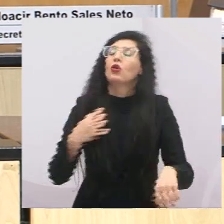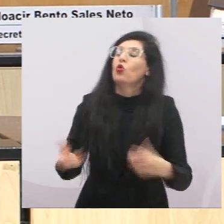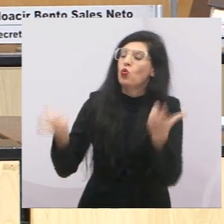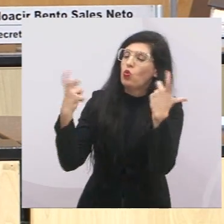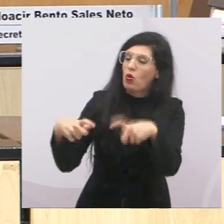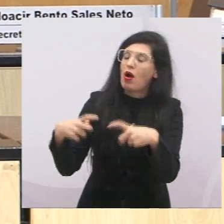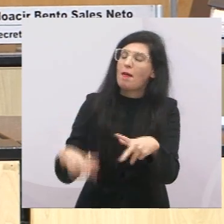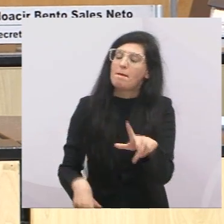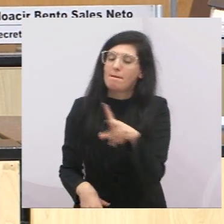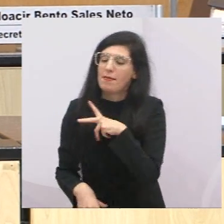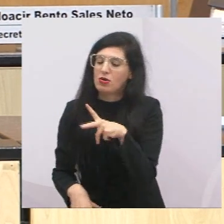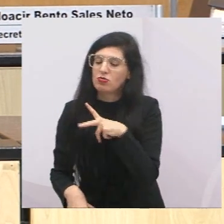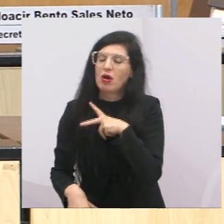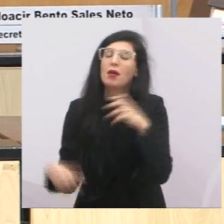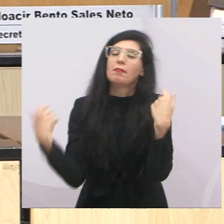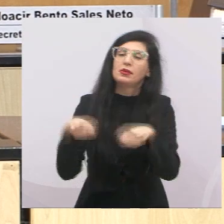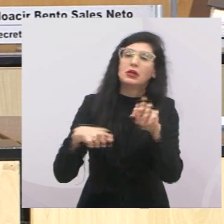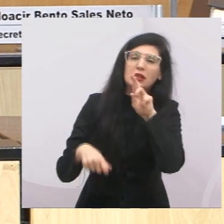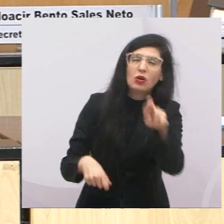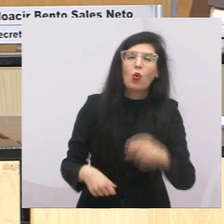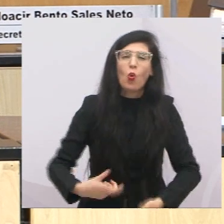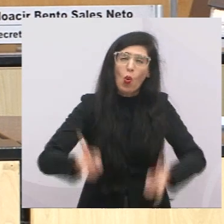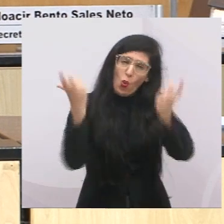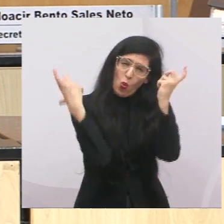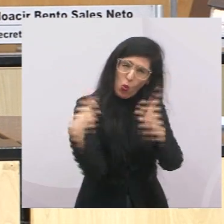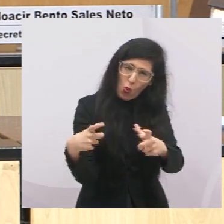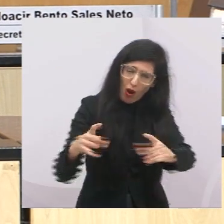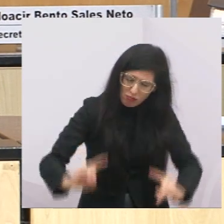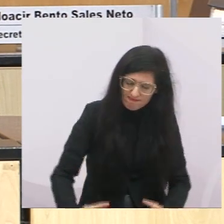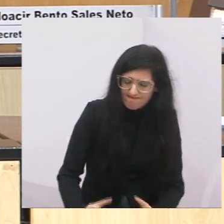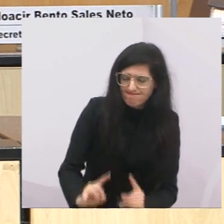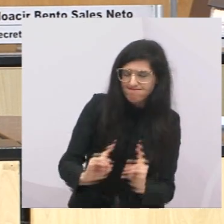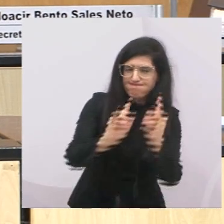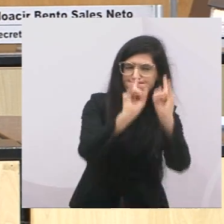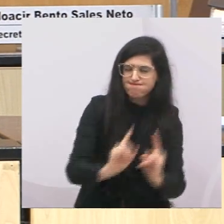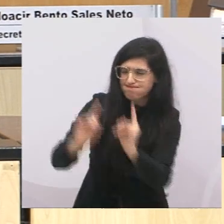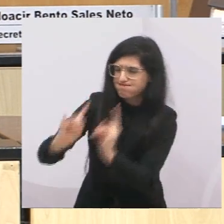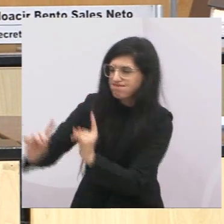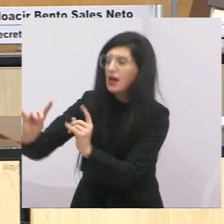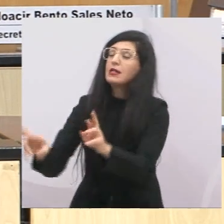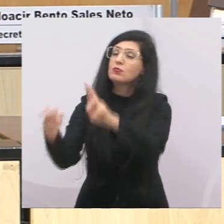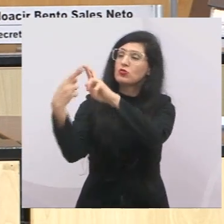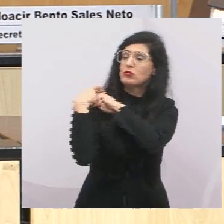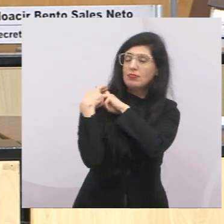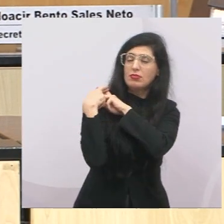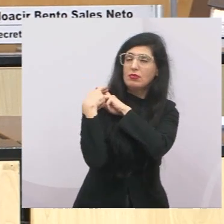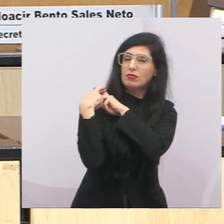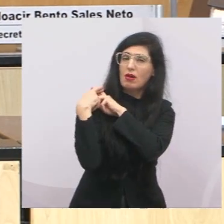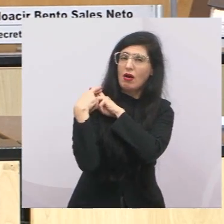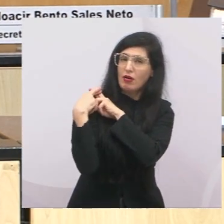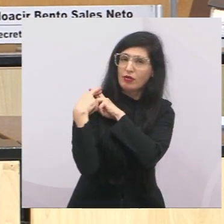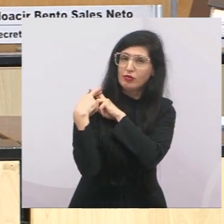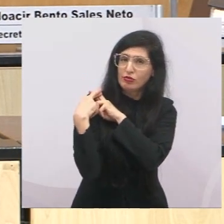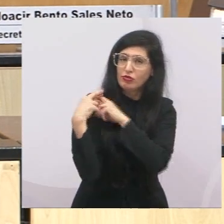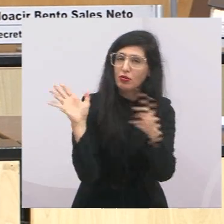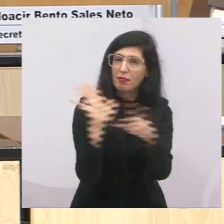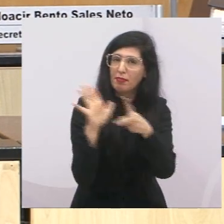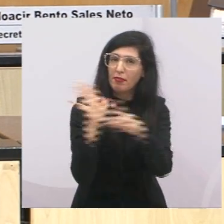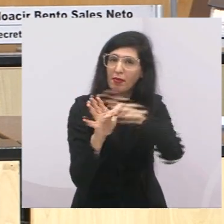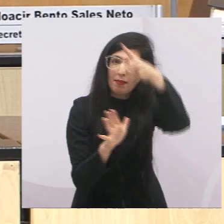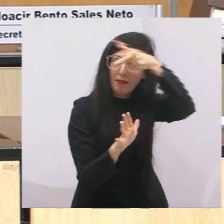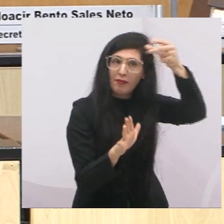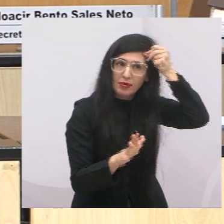resposta ao solicitado, quando o prédio e o local agora são de responsabilidade da administração pública há quase um ano, em virtude de lei,